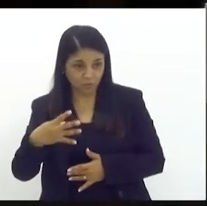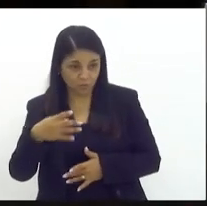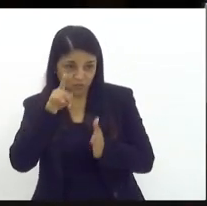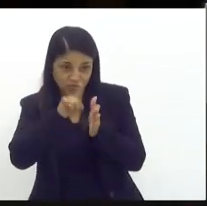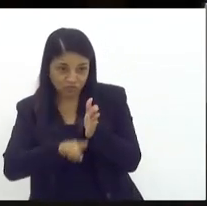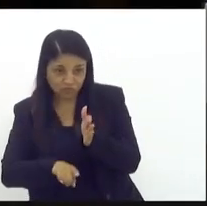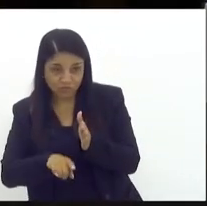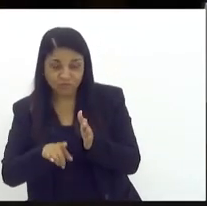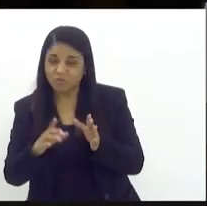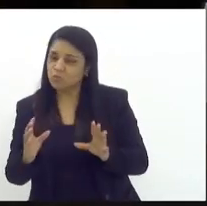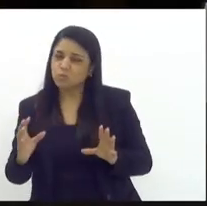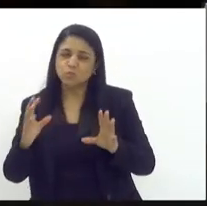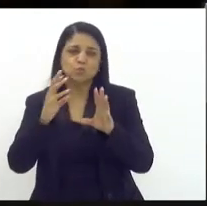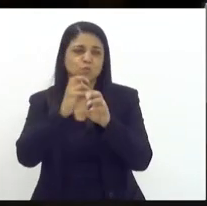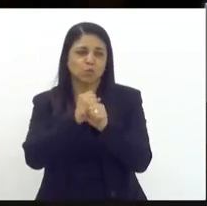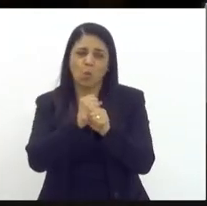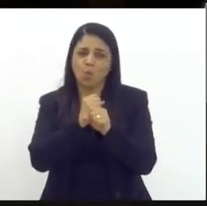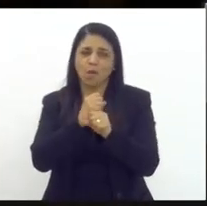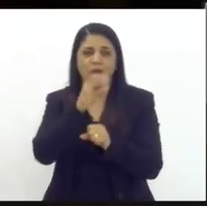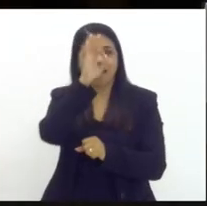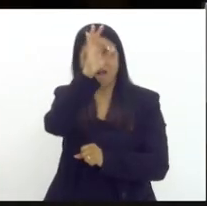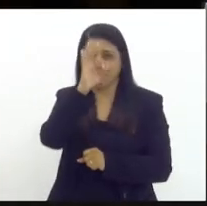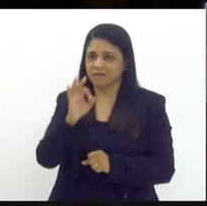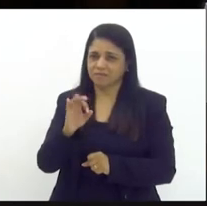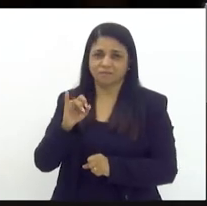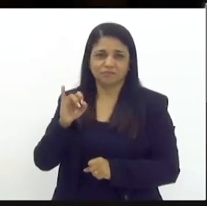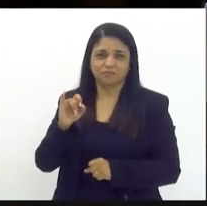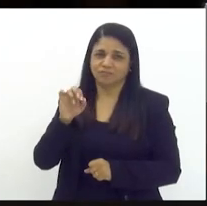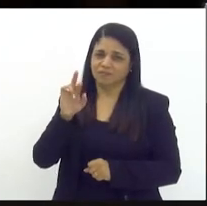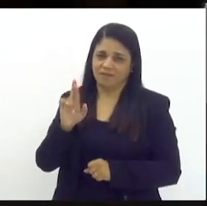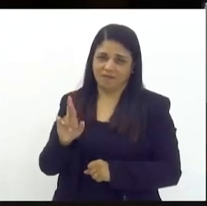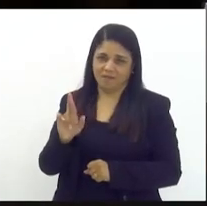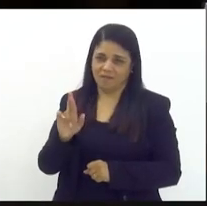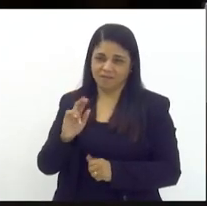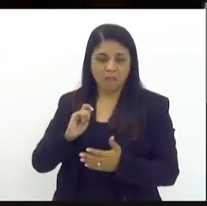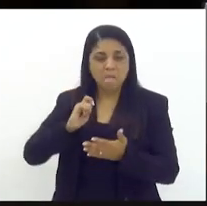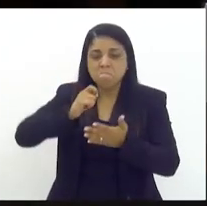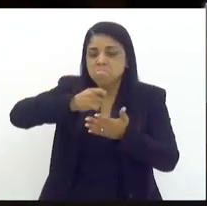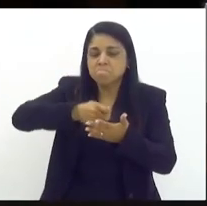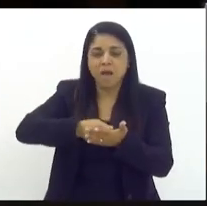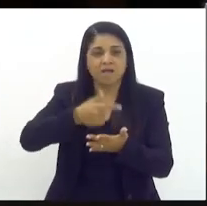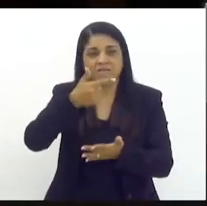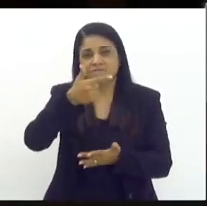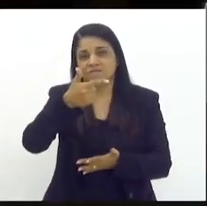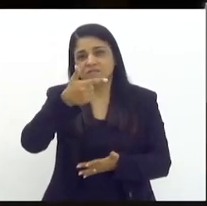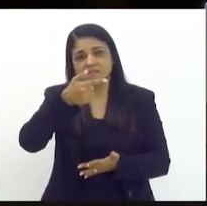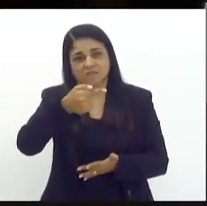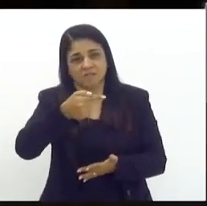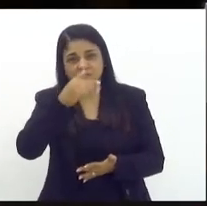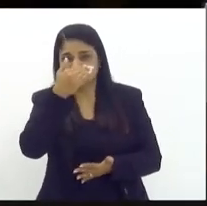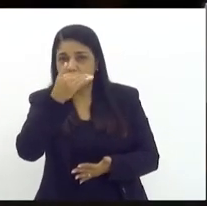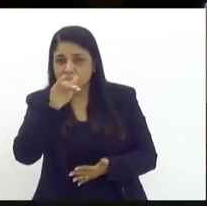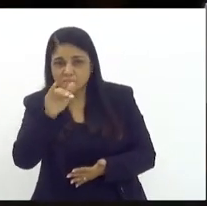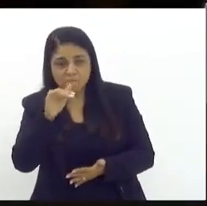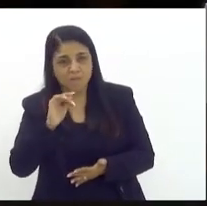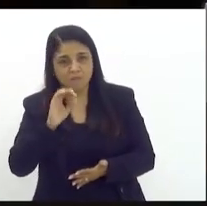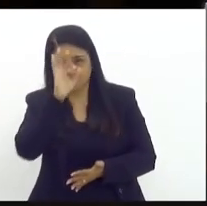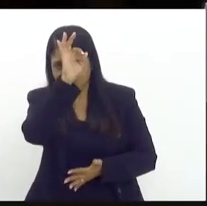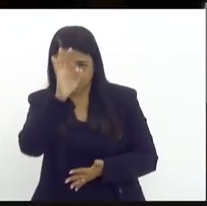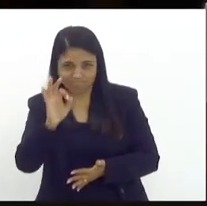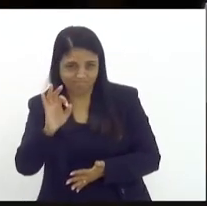somem alíquotas marginais de Imposto de Renda Ninguém paga 27,5 de imposto de renda no Brasil ninguém